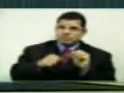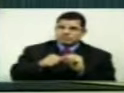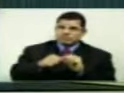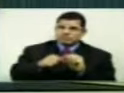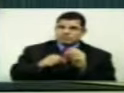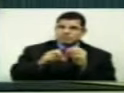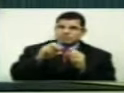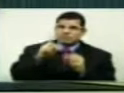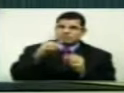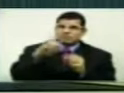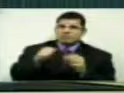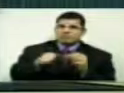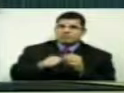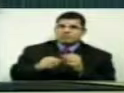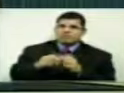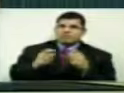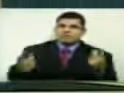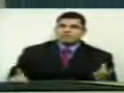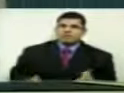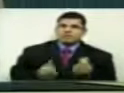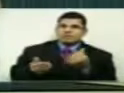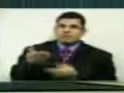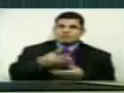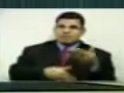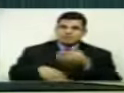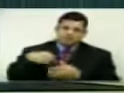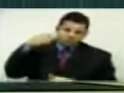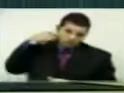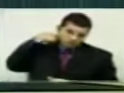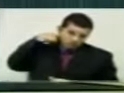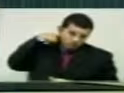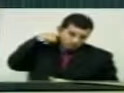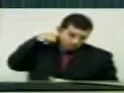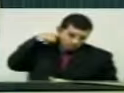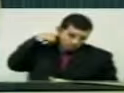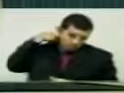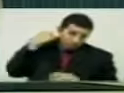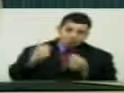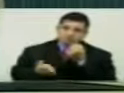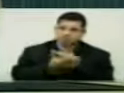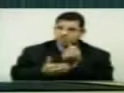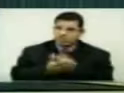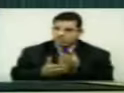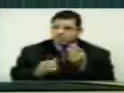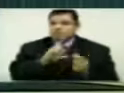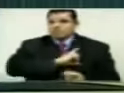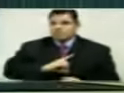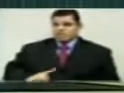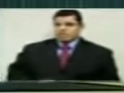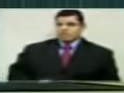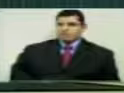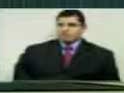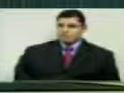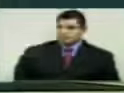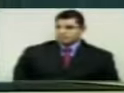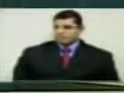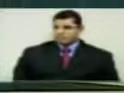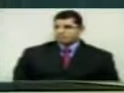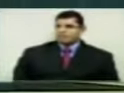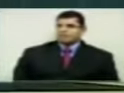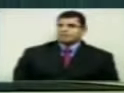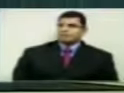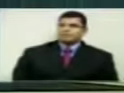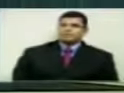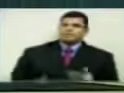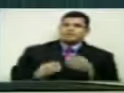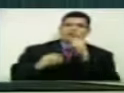realizar aquela obra. Porque é dinheiro de financiamento. Nós já estamos pagando, deputado Tony. Mas não pingou